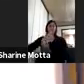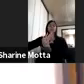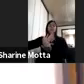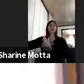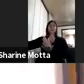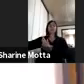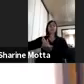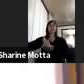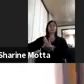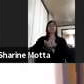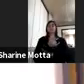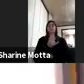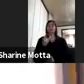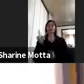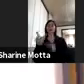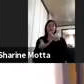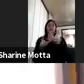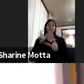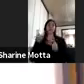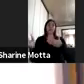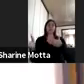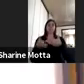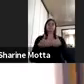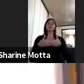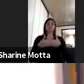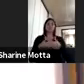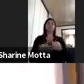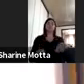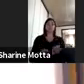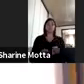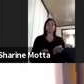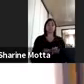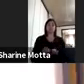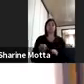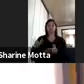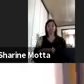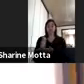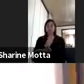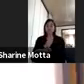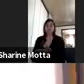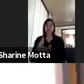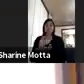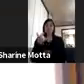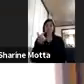exploradores que ficam com boa parte daquele dinheiro que você paga para ela, você cliente.